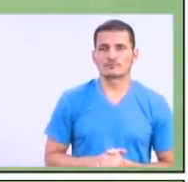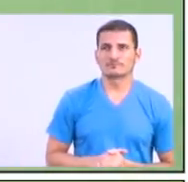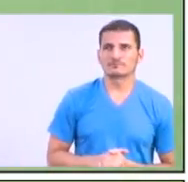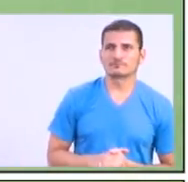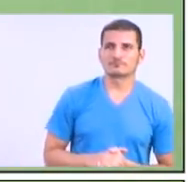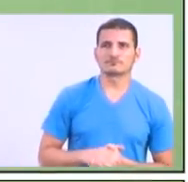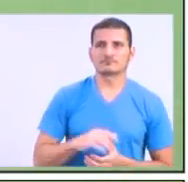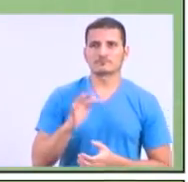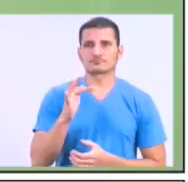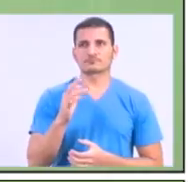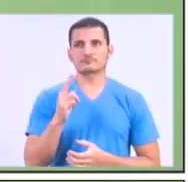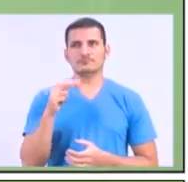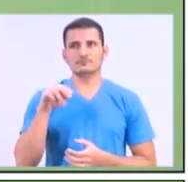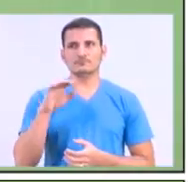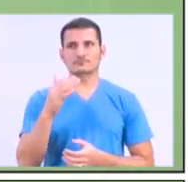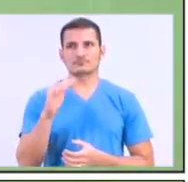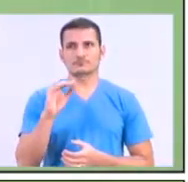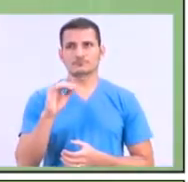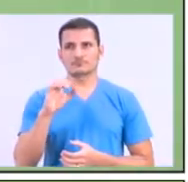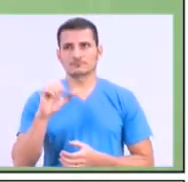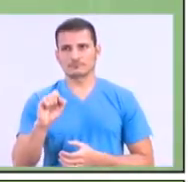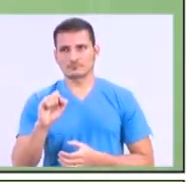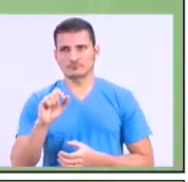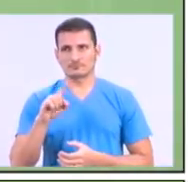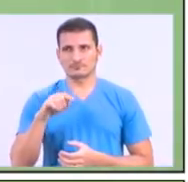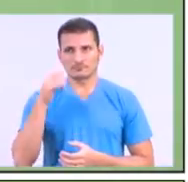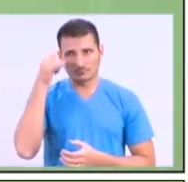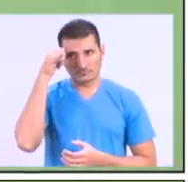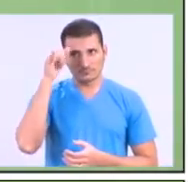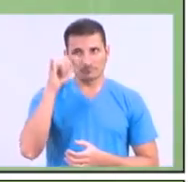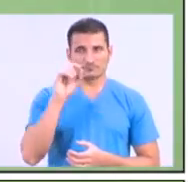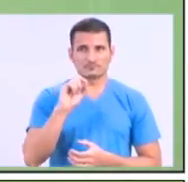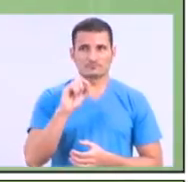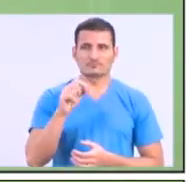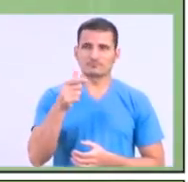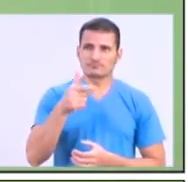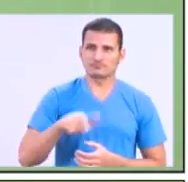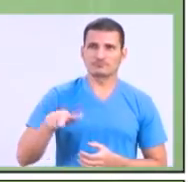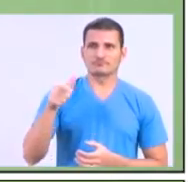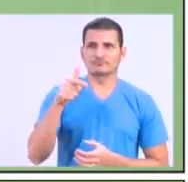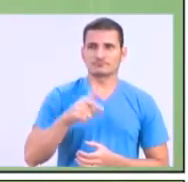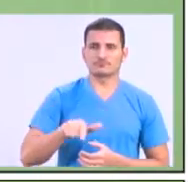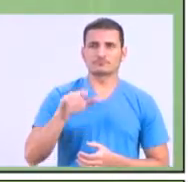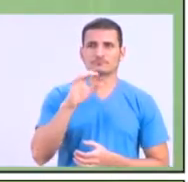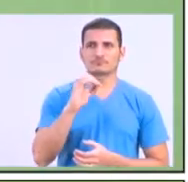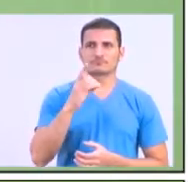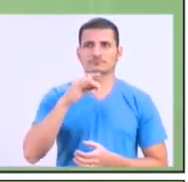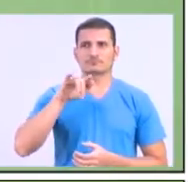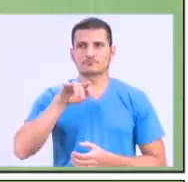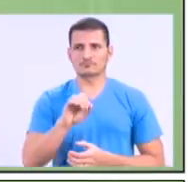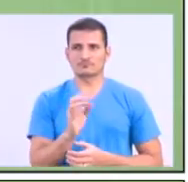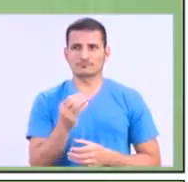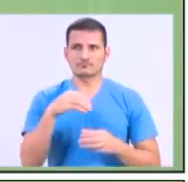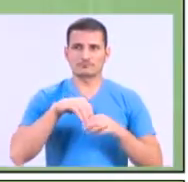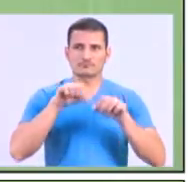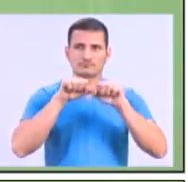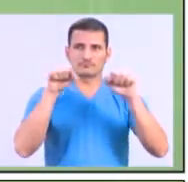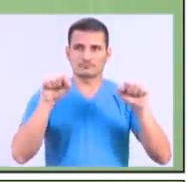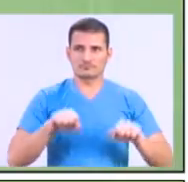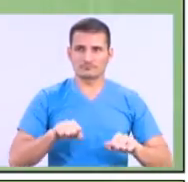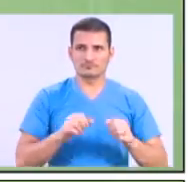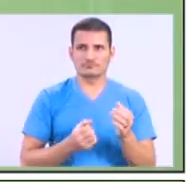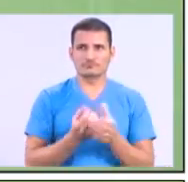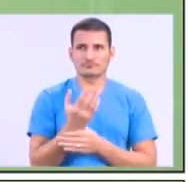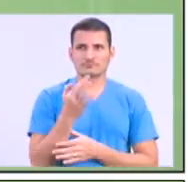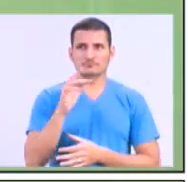Basicamente, funções, né, servem para a gente evitar a repetição de código-fonte dentro do nosso sistema. Para isso, nós criamos funções em que